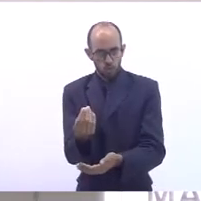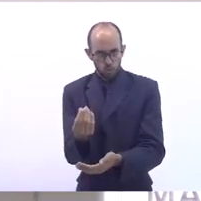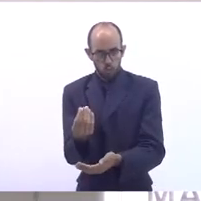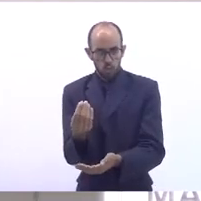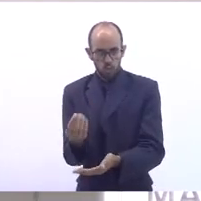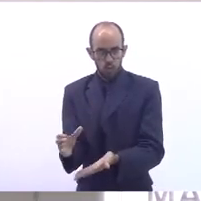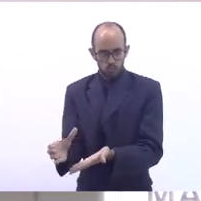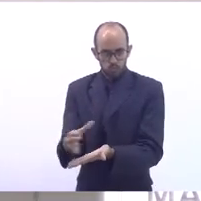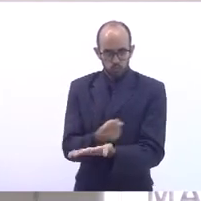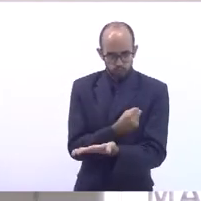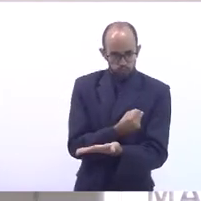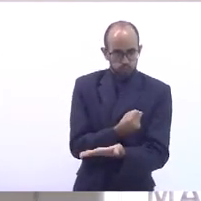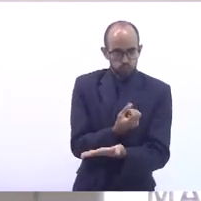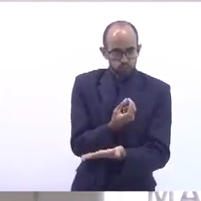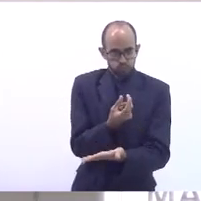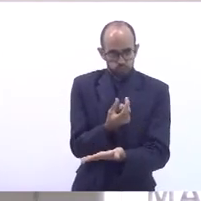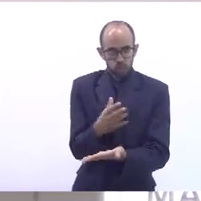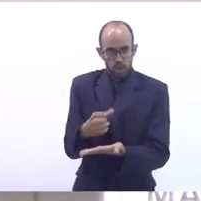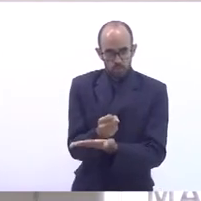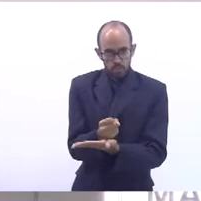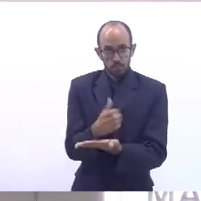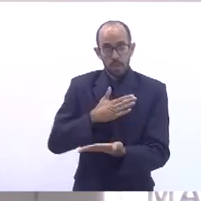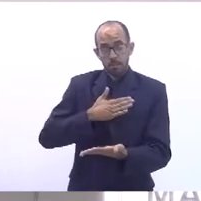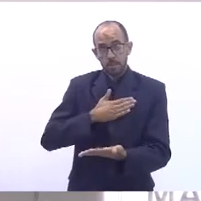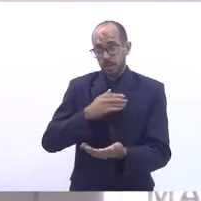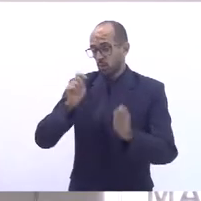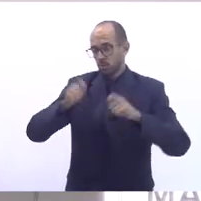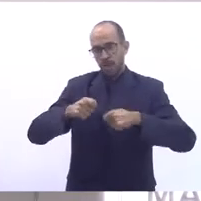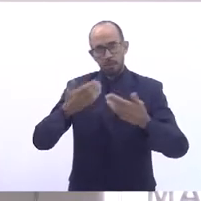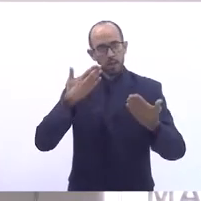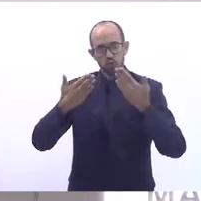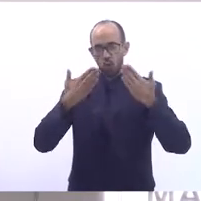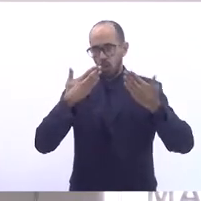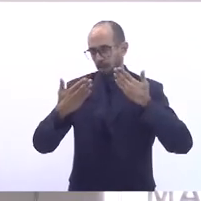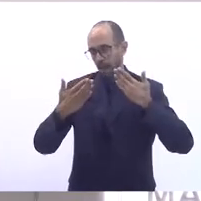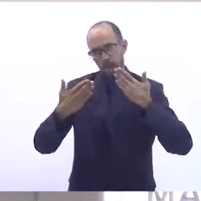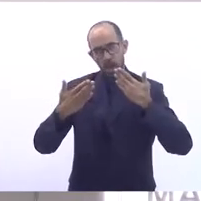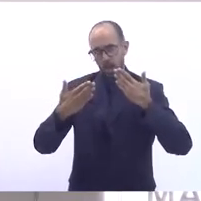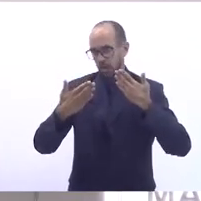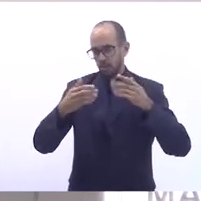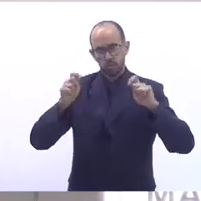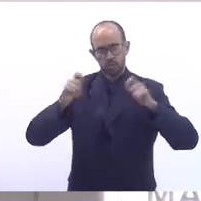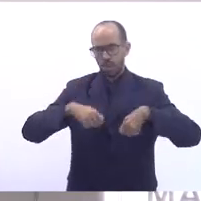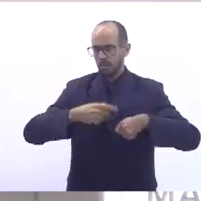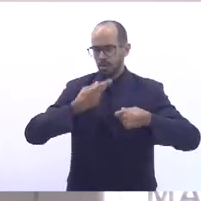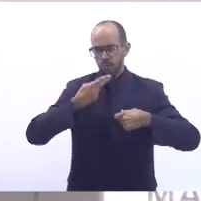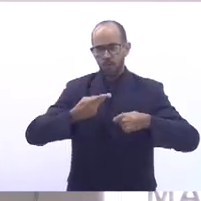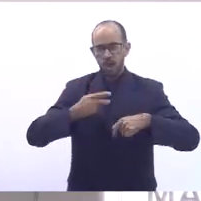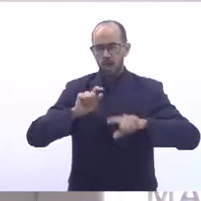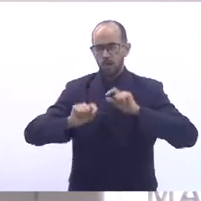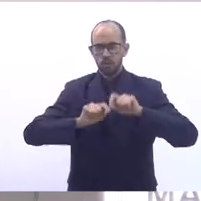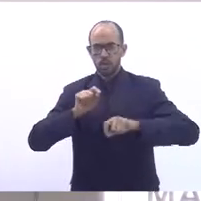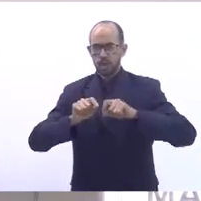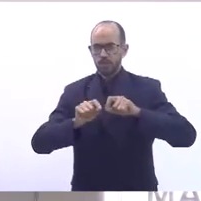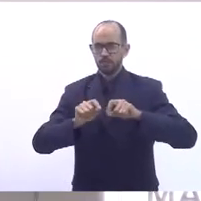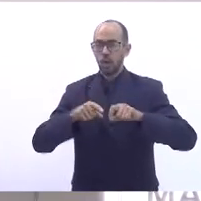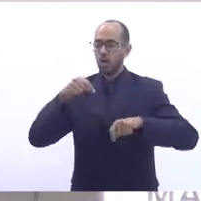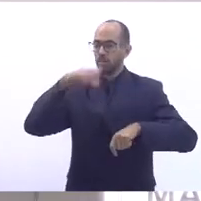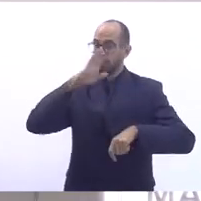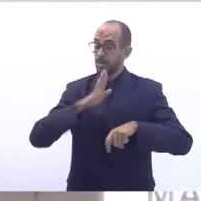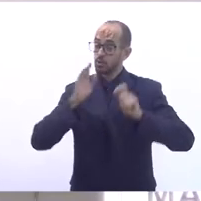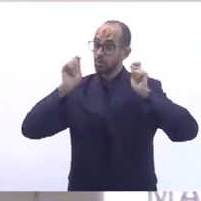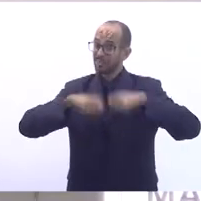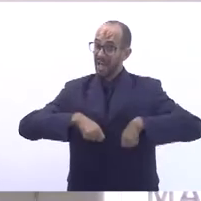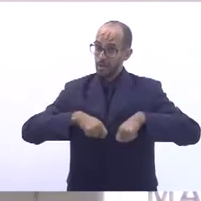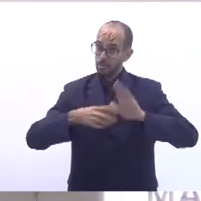mais para mim né Não dá para a gente comprar e não dá para gente falar e querer a olha no Brasil